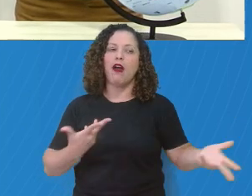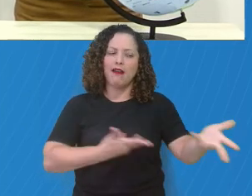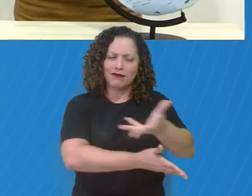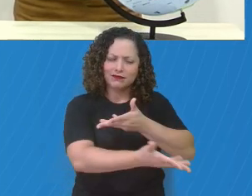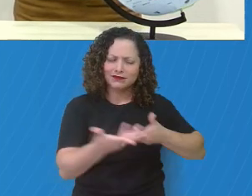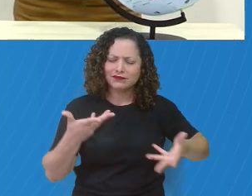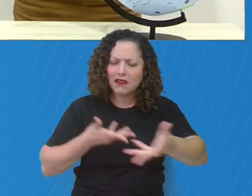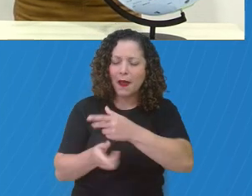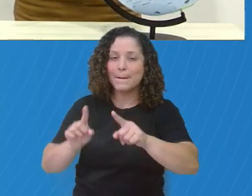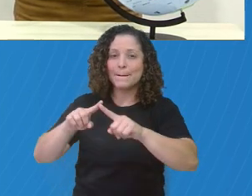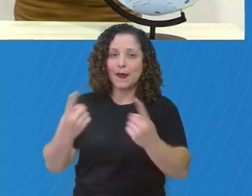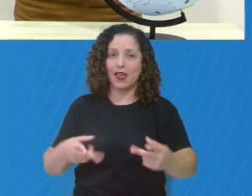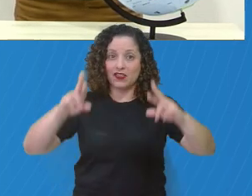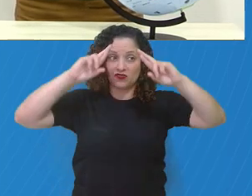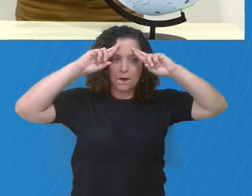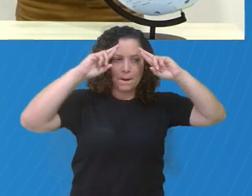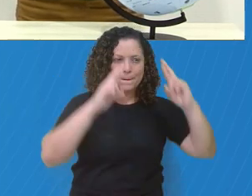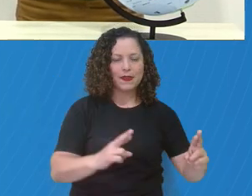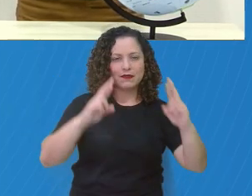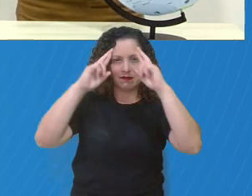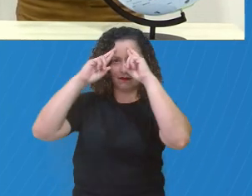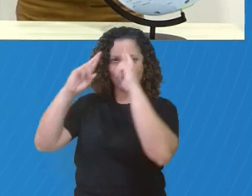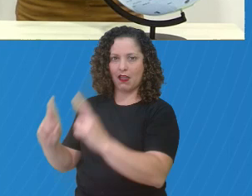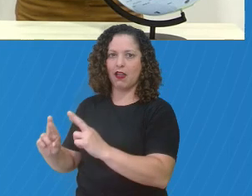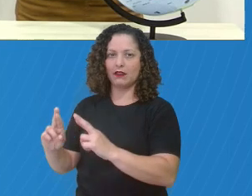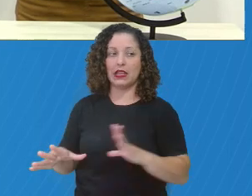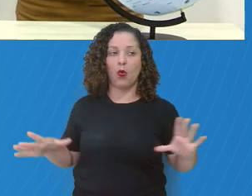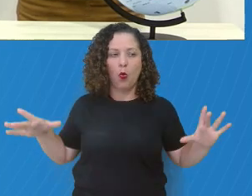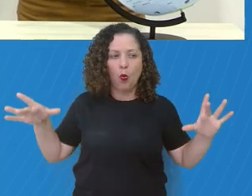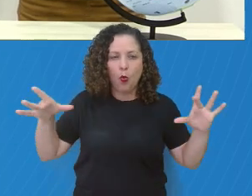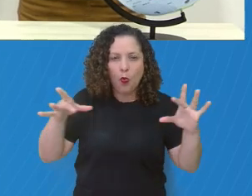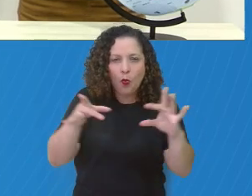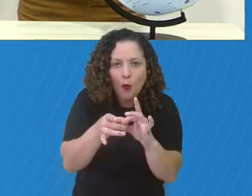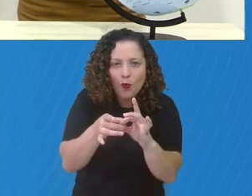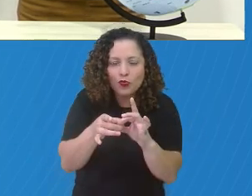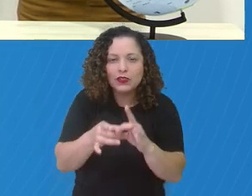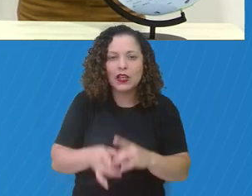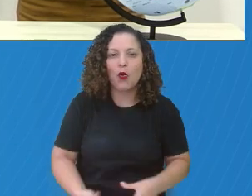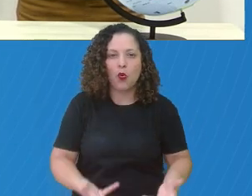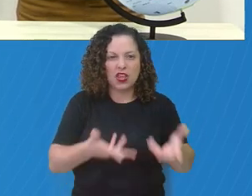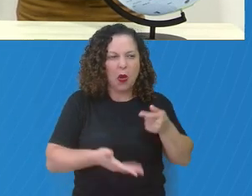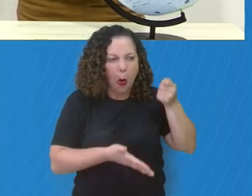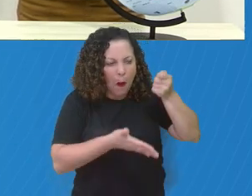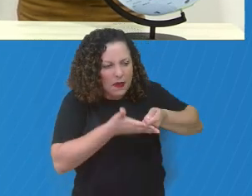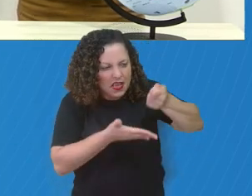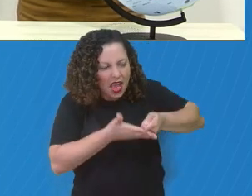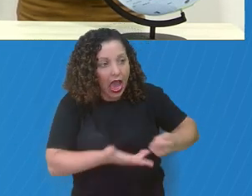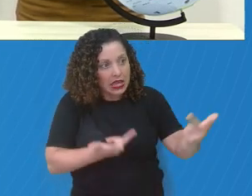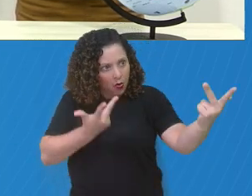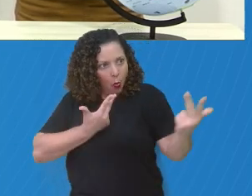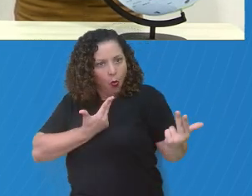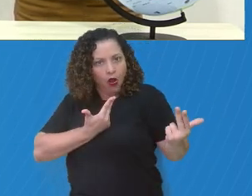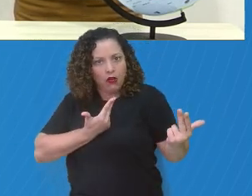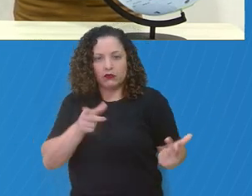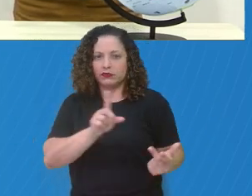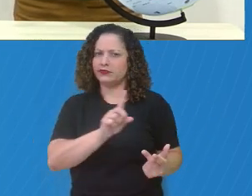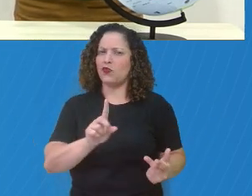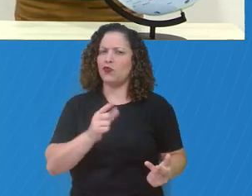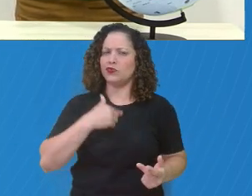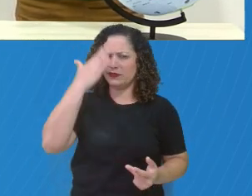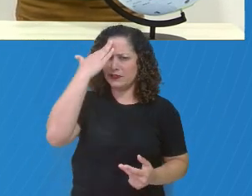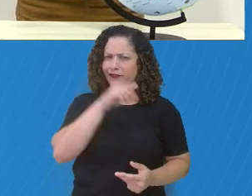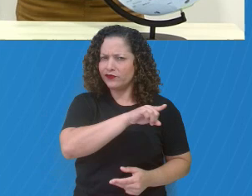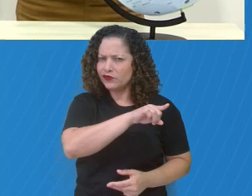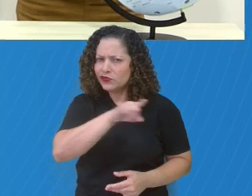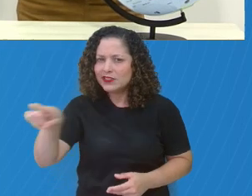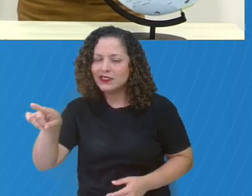confraternização. Viver em comunhão com o nosso irmão não é querer que ele seja igual a gente. E eu sei que vocês, na